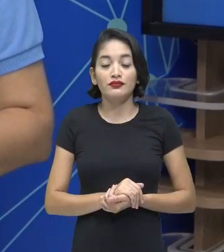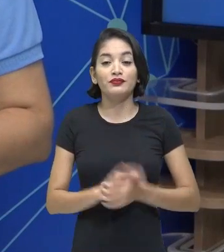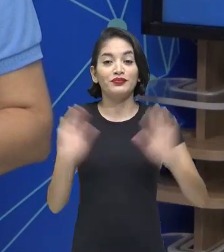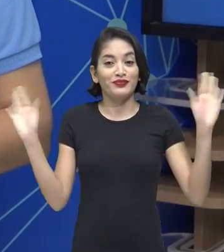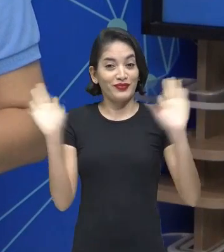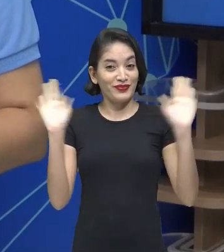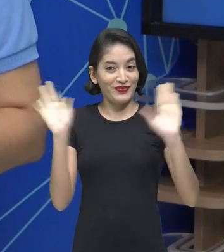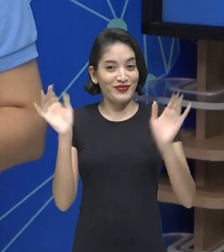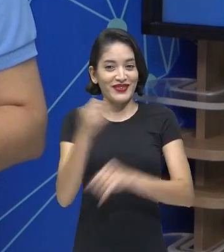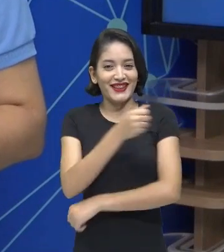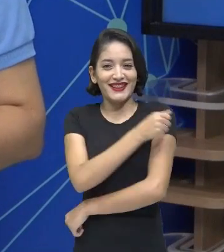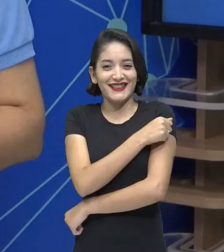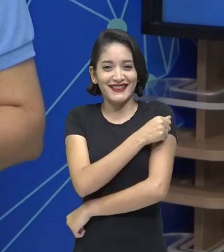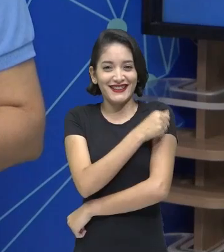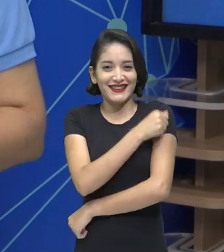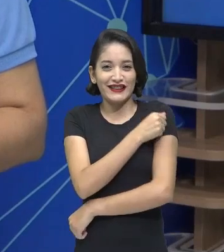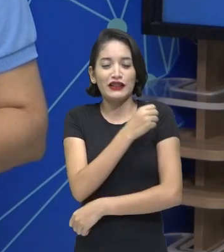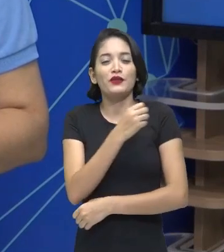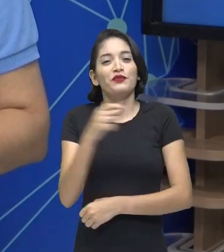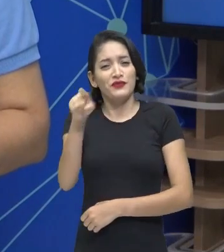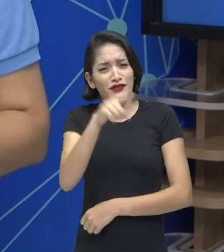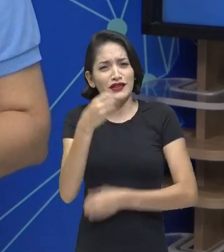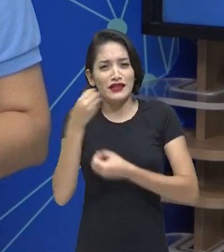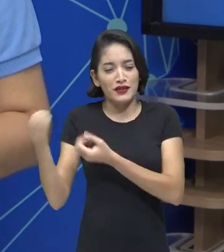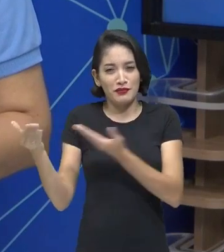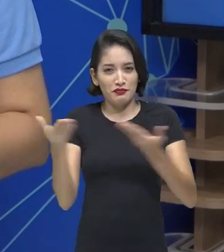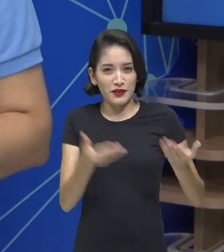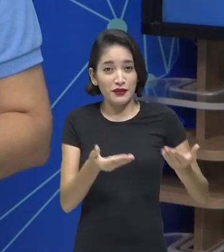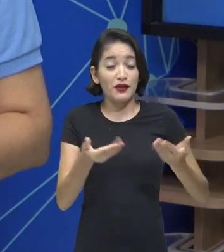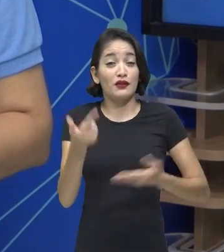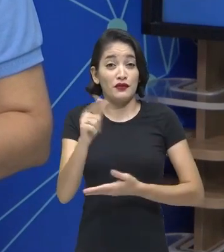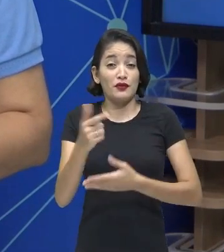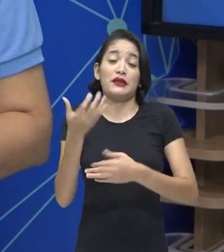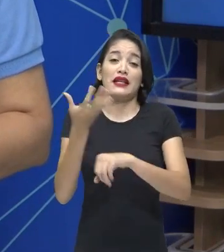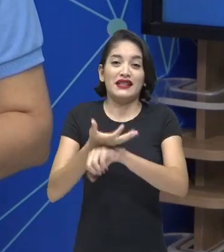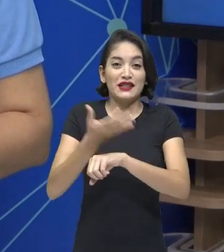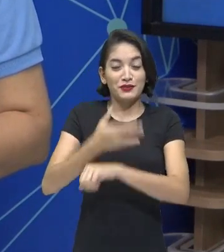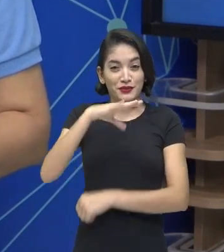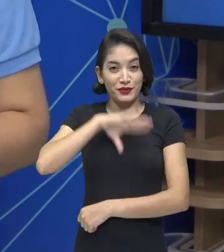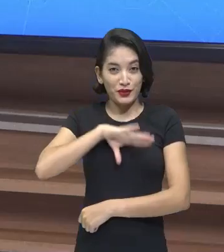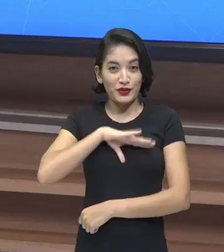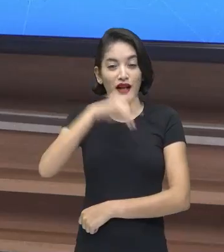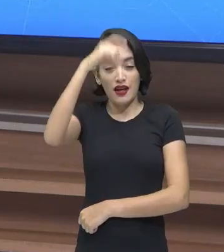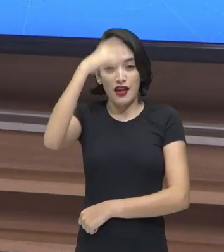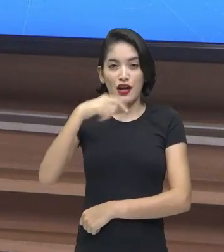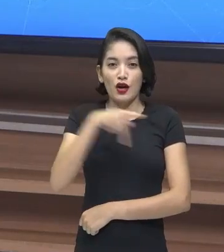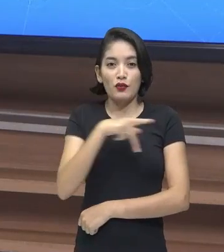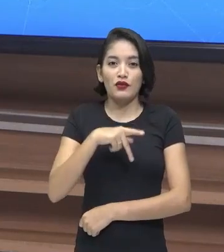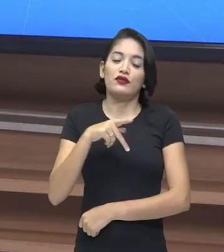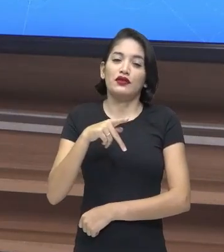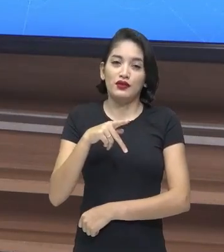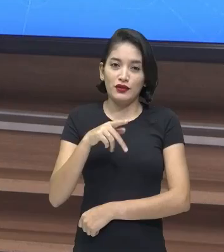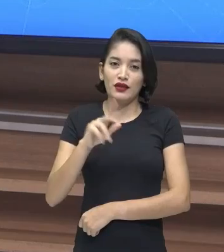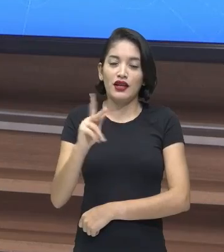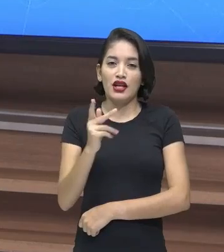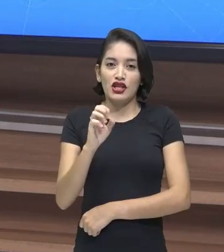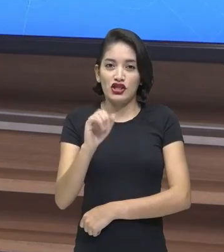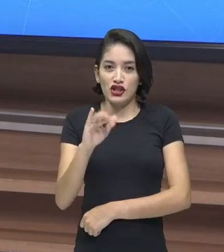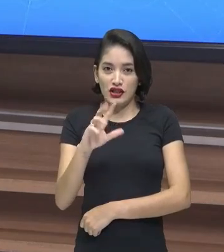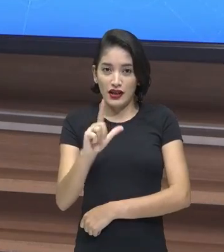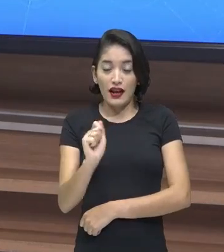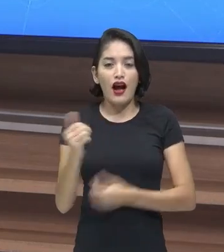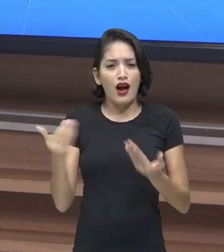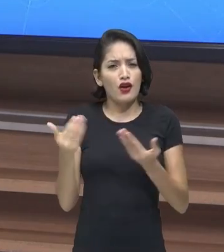Olá, alunos! Sejam todos bem-vindos a uma aula de língua portuguesa. Sou a professora Sheila Rodrigues, estarei com vocês